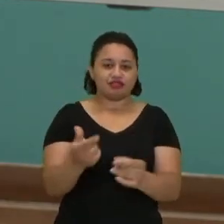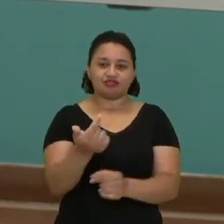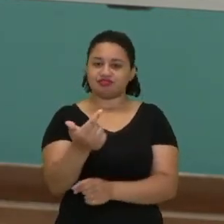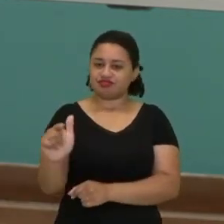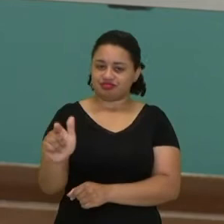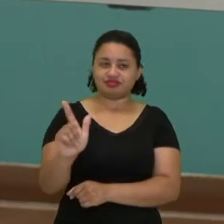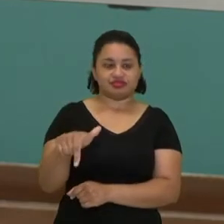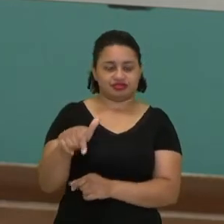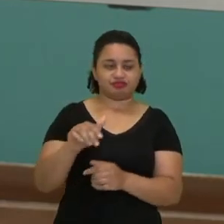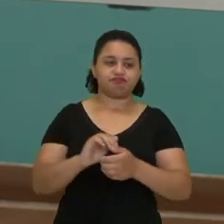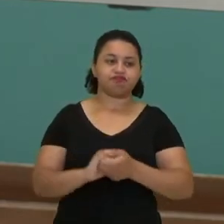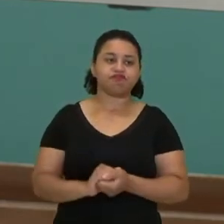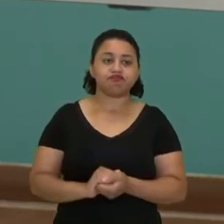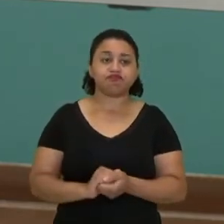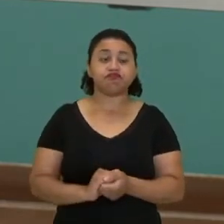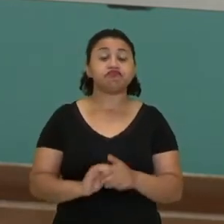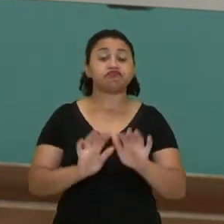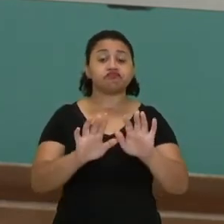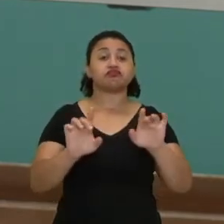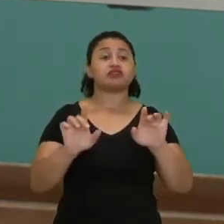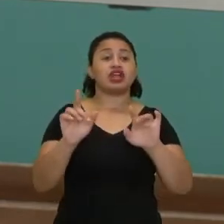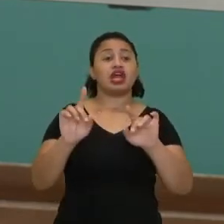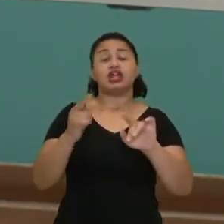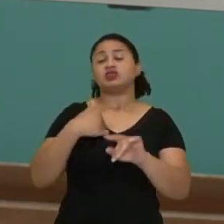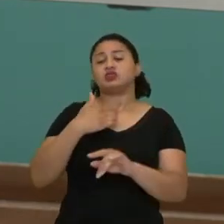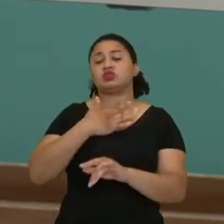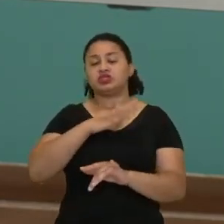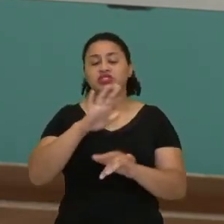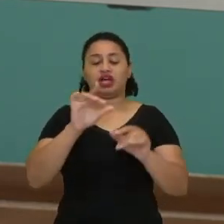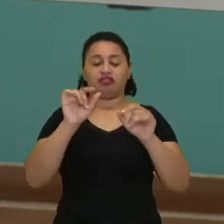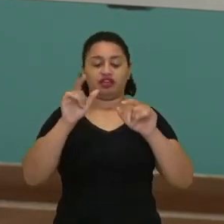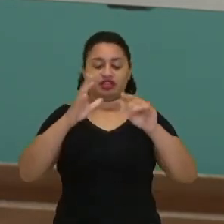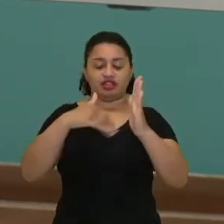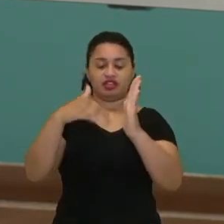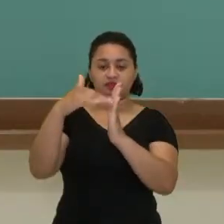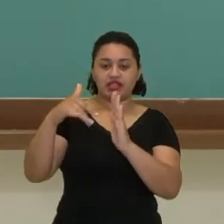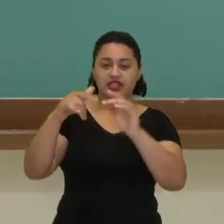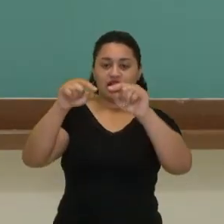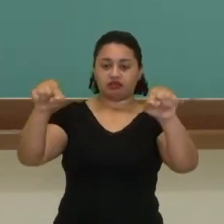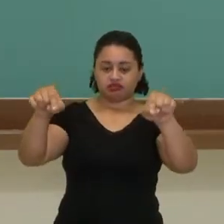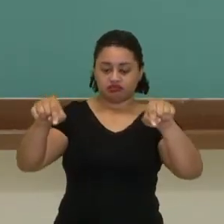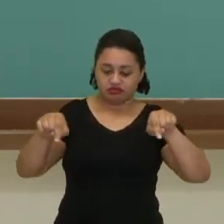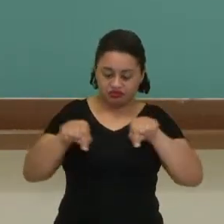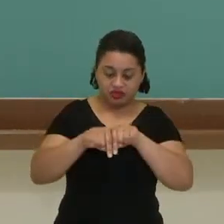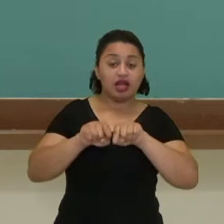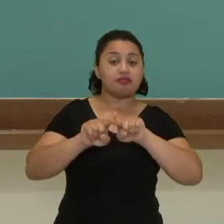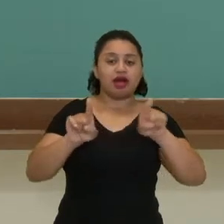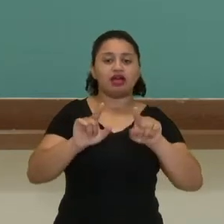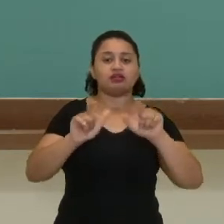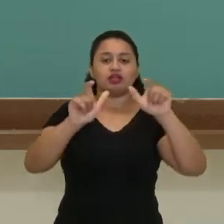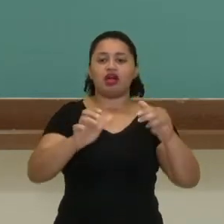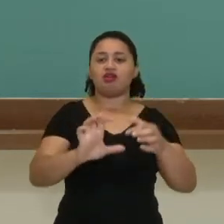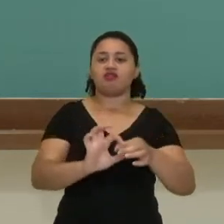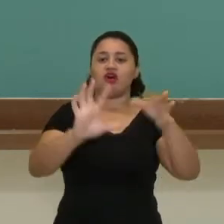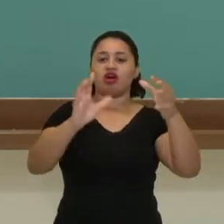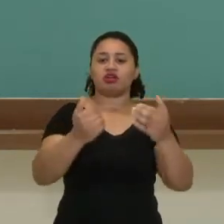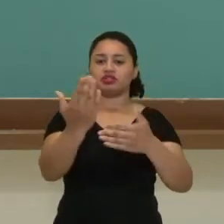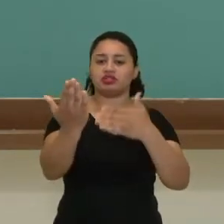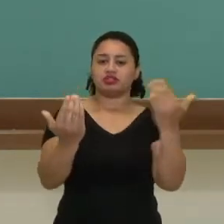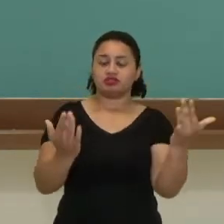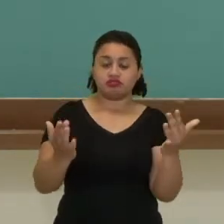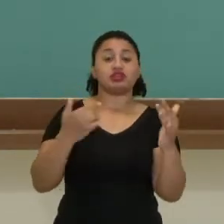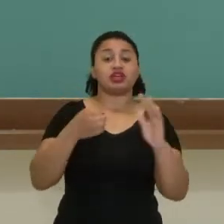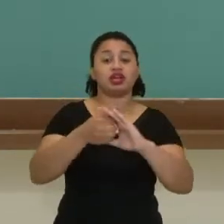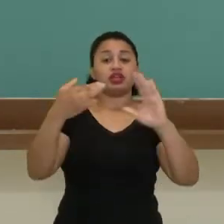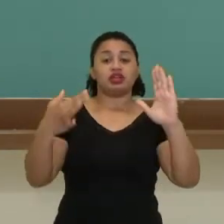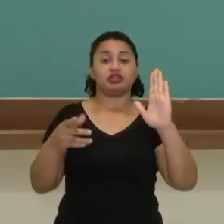as manchas, ok? Não gostavam de pintar no ateliê, como eu disse para vocês, é a pintura ao ar livre que caracteriza muito o